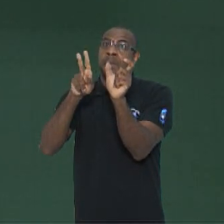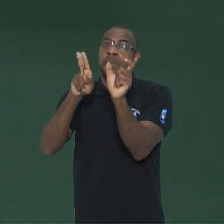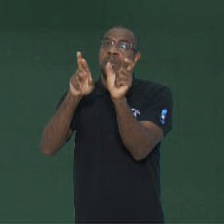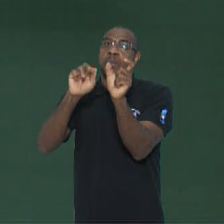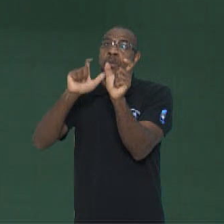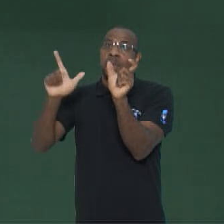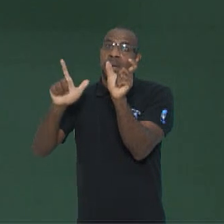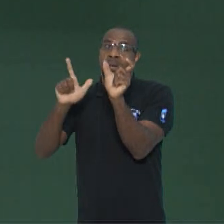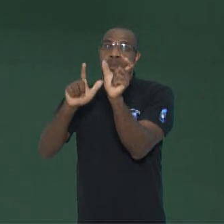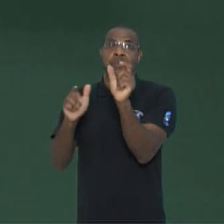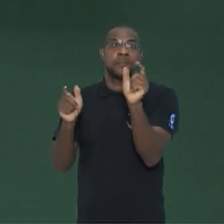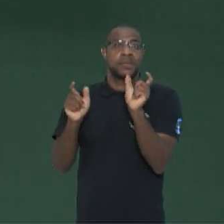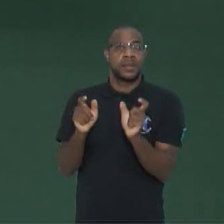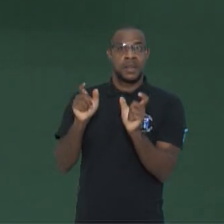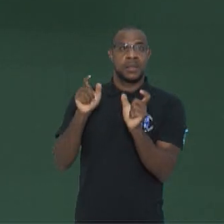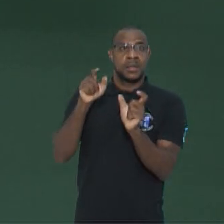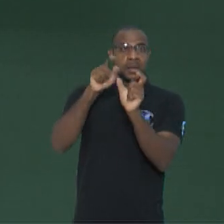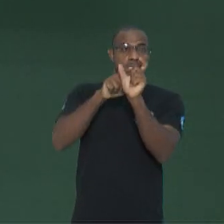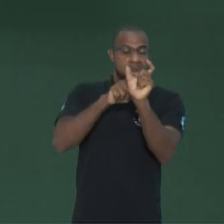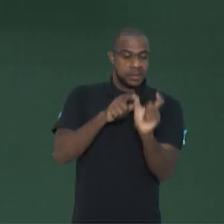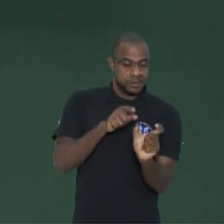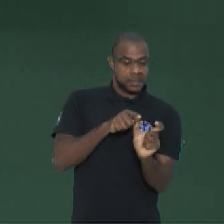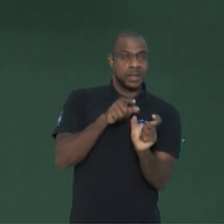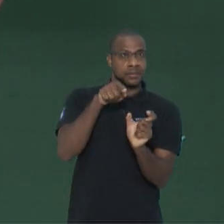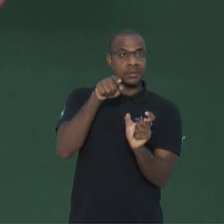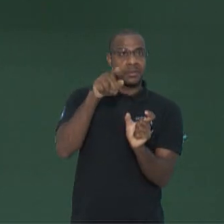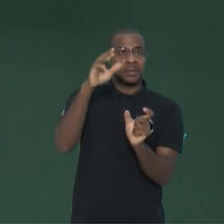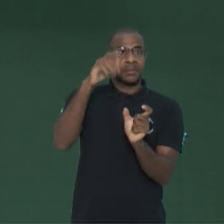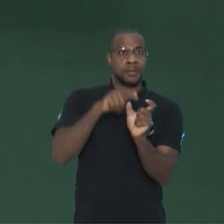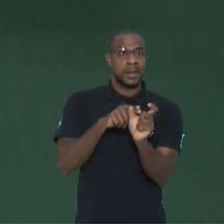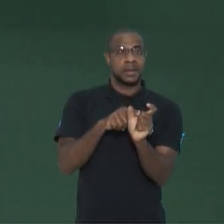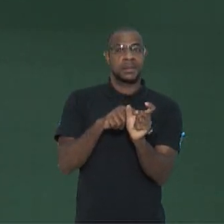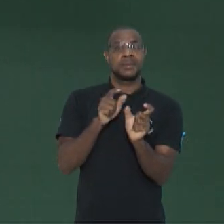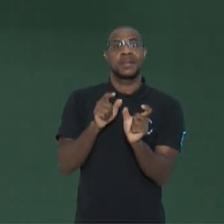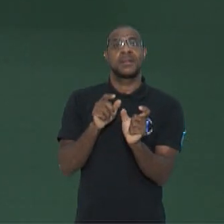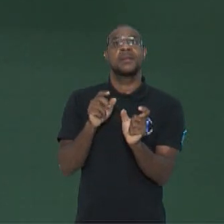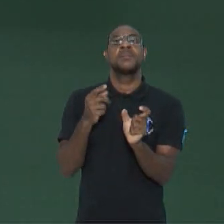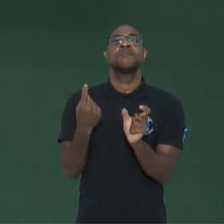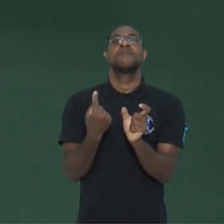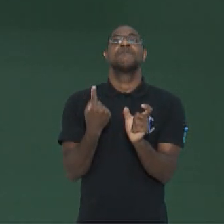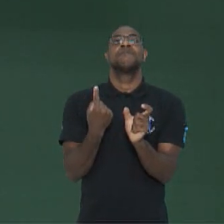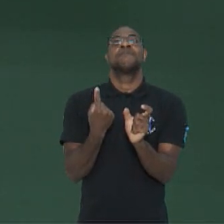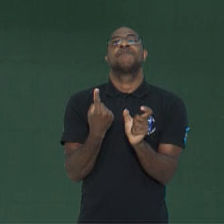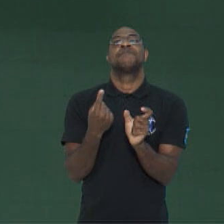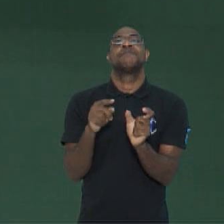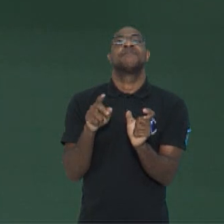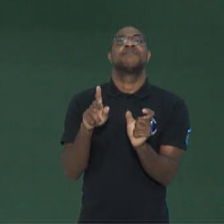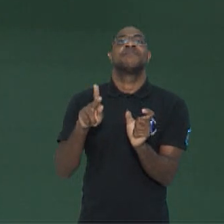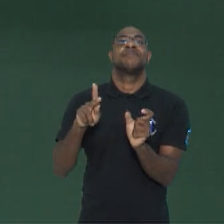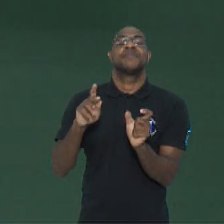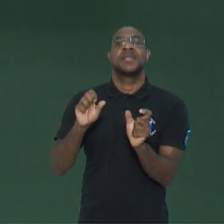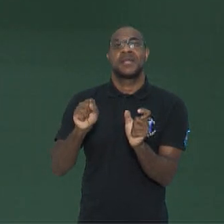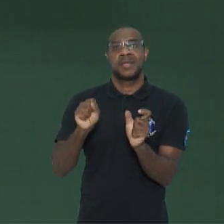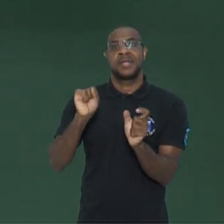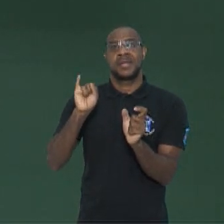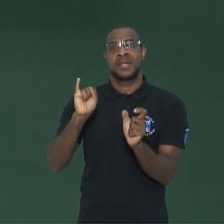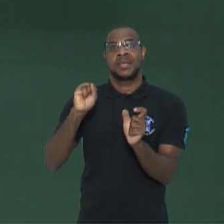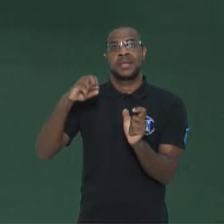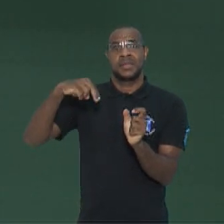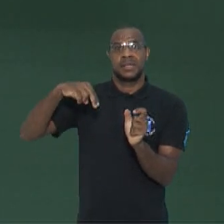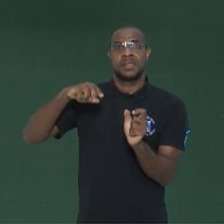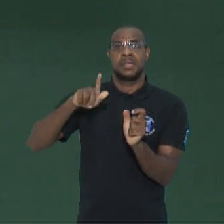foi aqui a minha fonte que errou, né? Será que teve algum problema isso? Então, olha